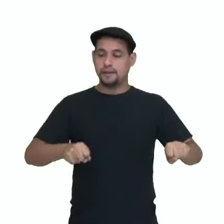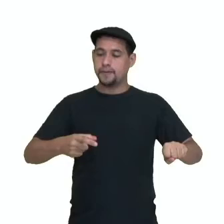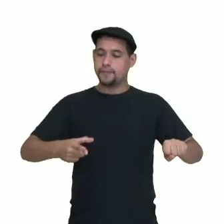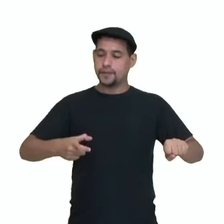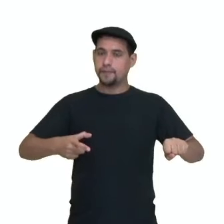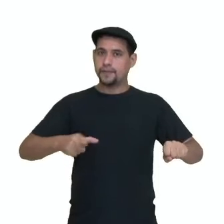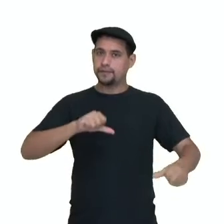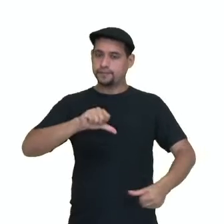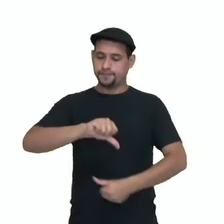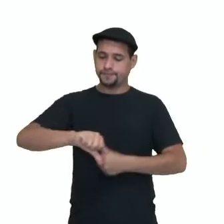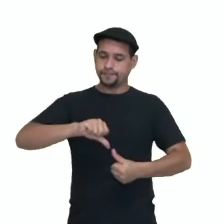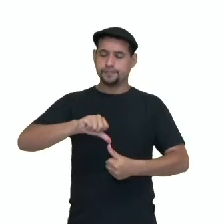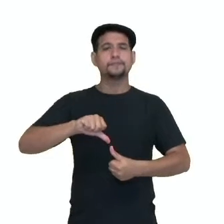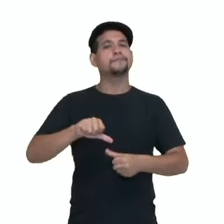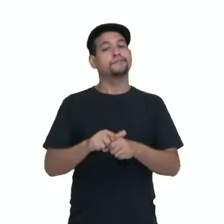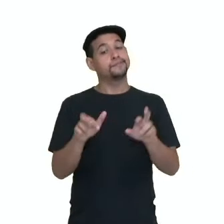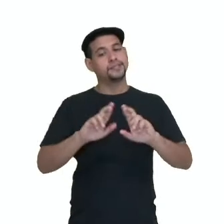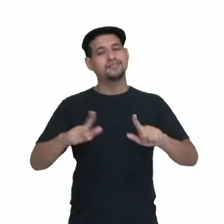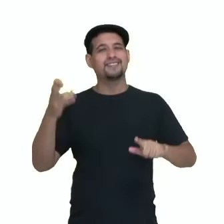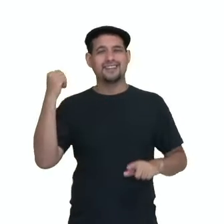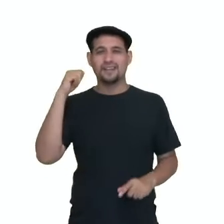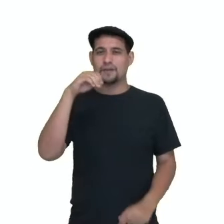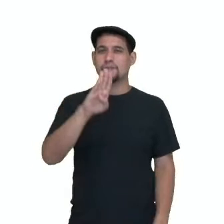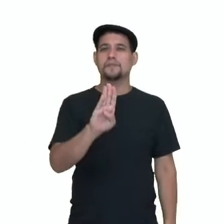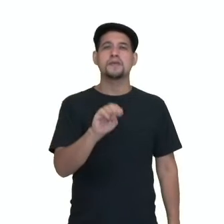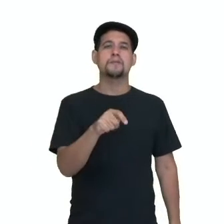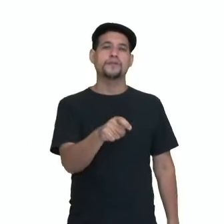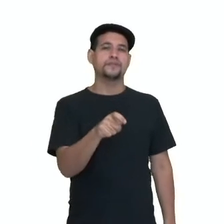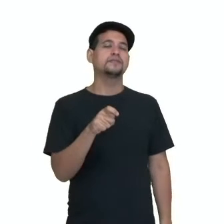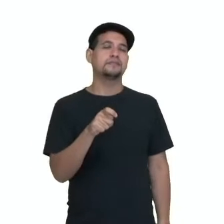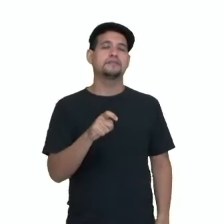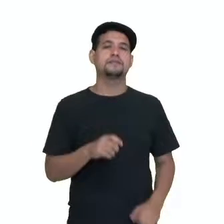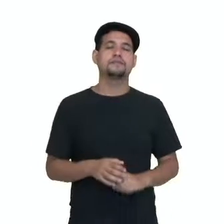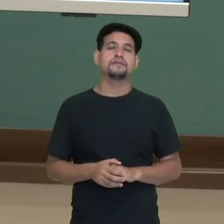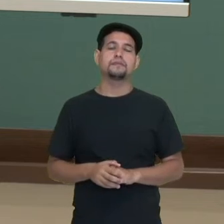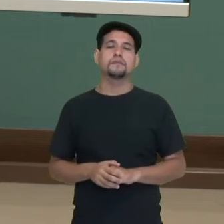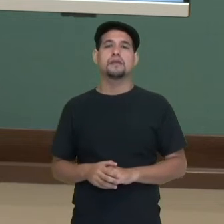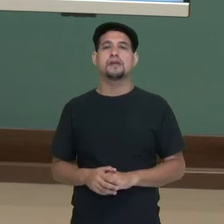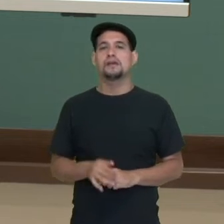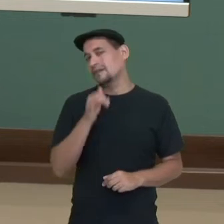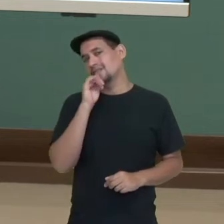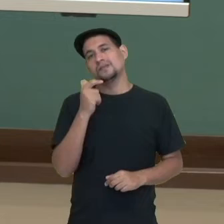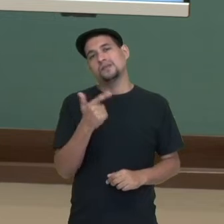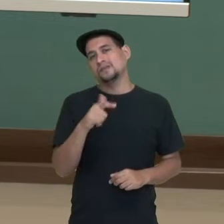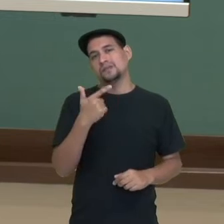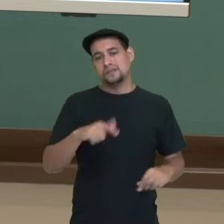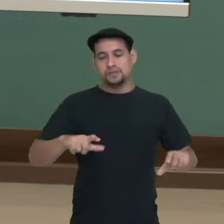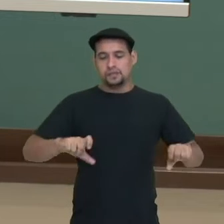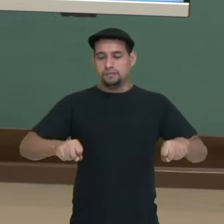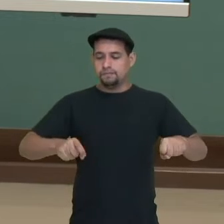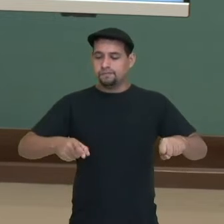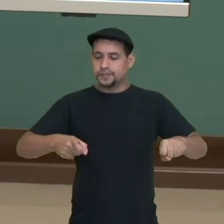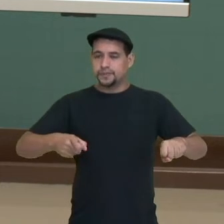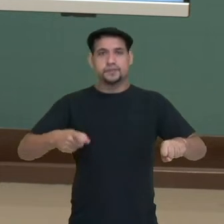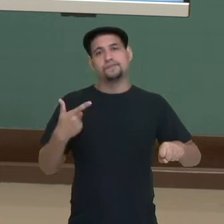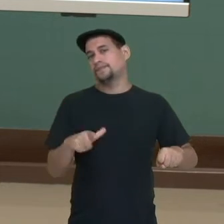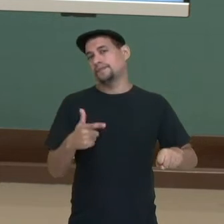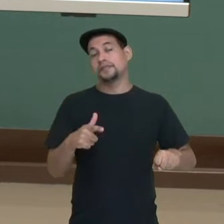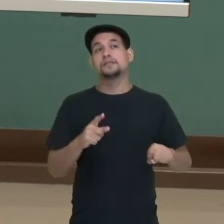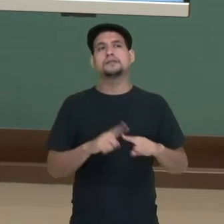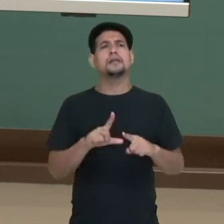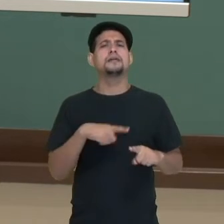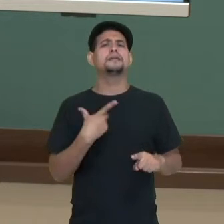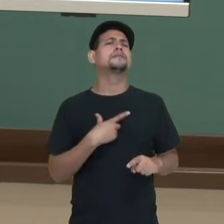serem trocadas, diferente lá do BMX, né? Que não tem marchas. E